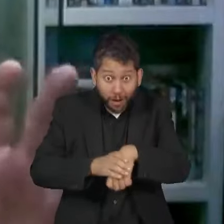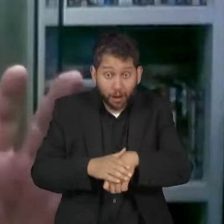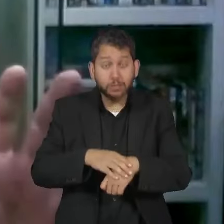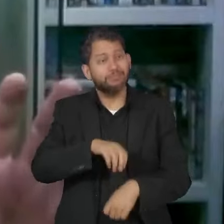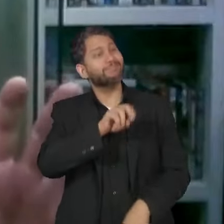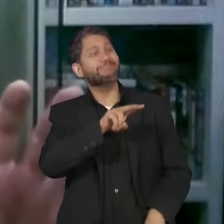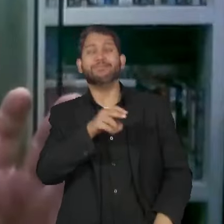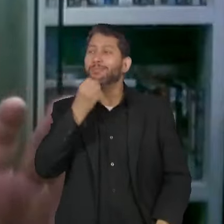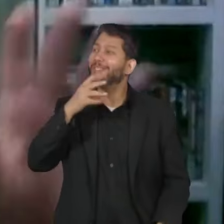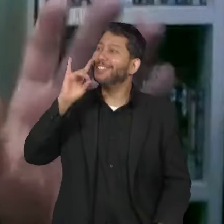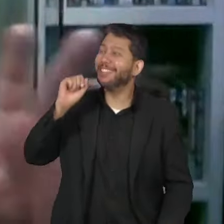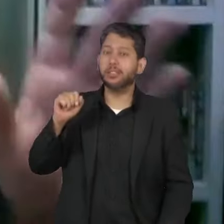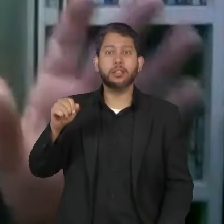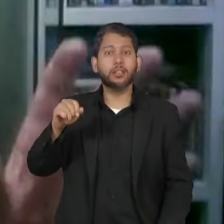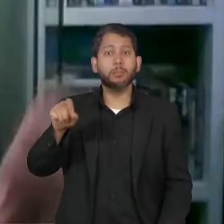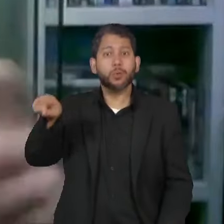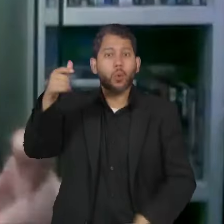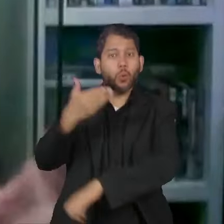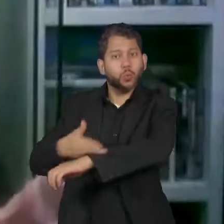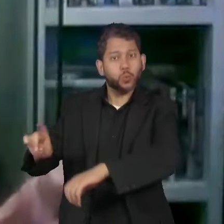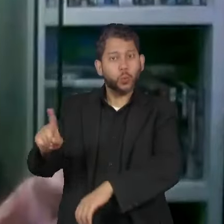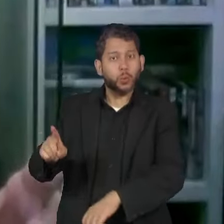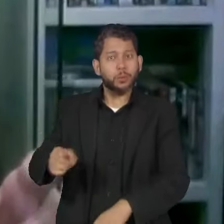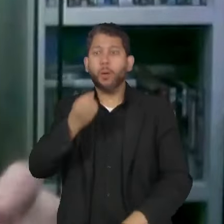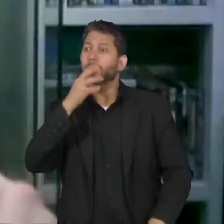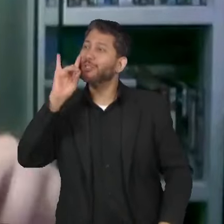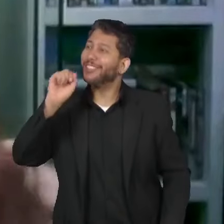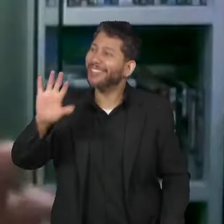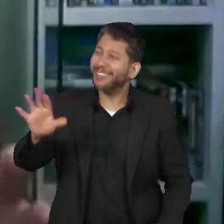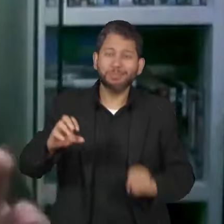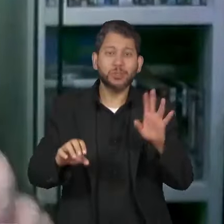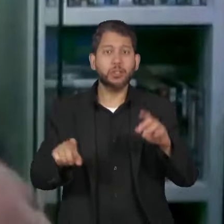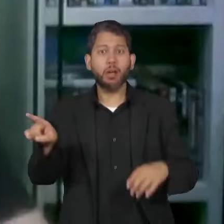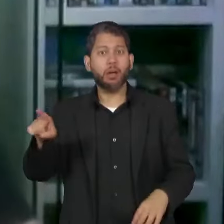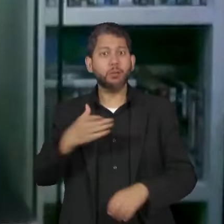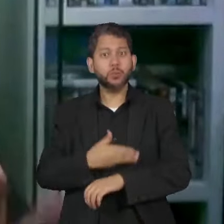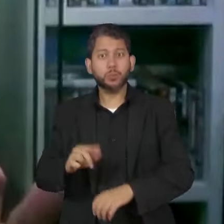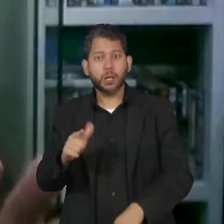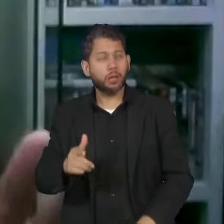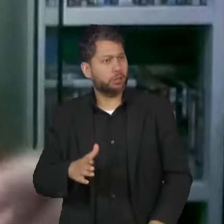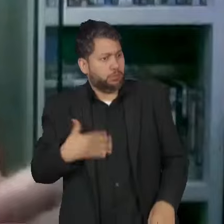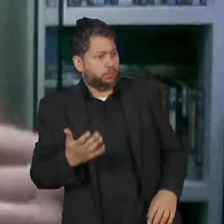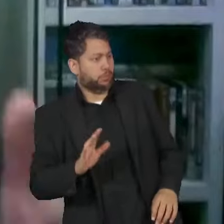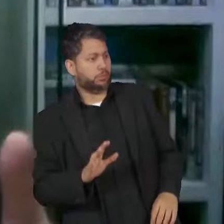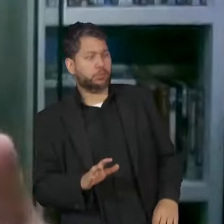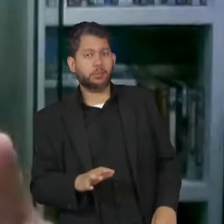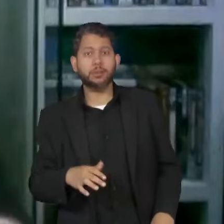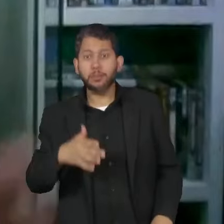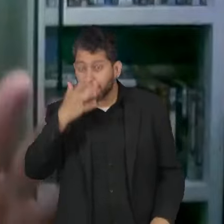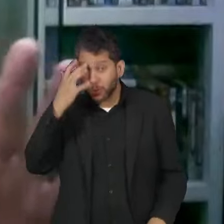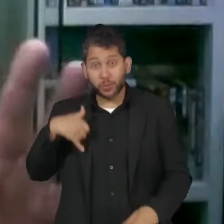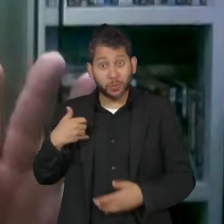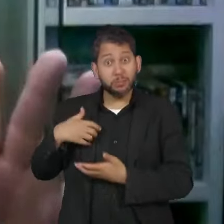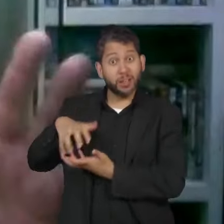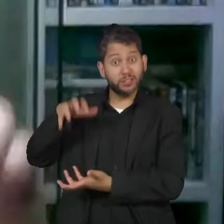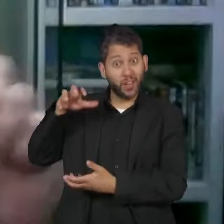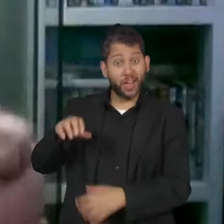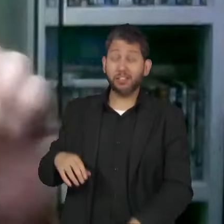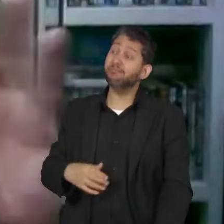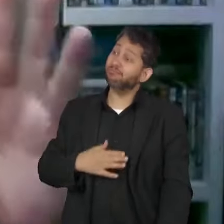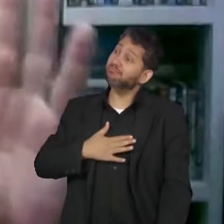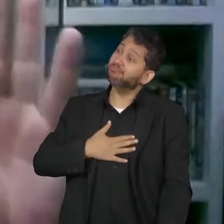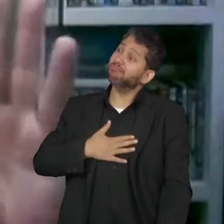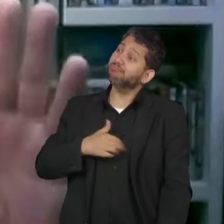elas ficam até assustadas. Você sai de manhã dando bom dia para as pessoas, quando você cruza com uma pessoa mais velha que está habituada a isso, ela se